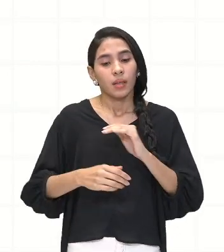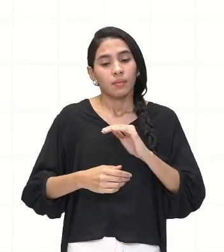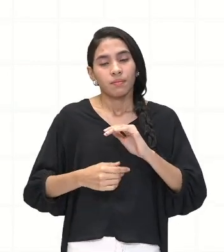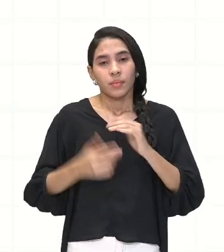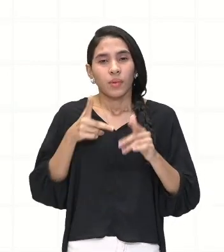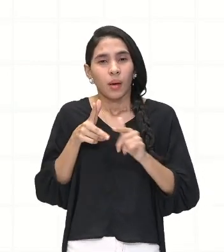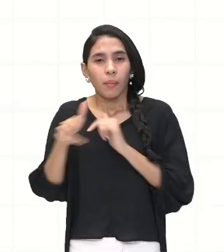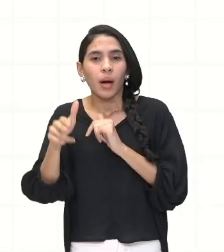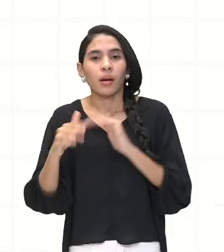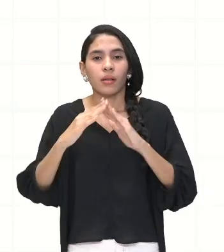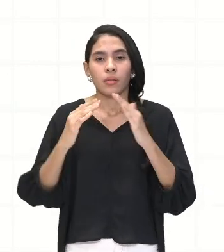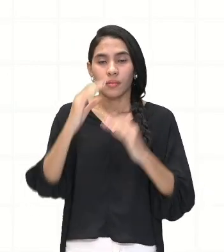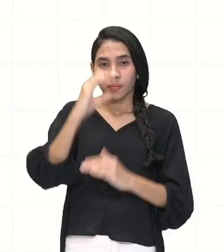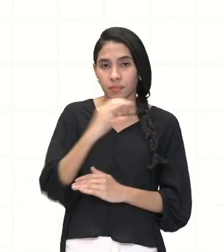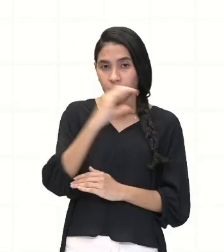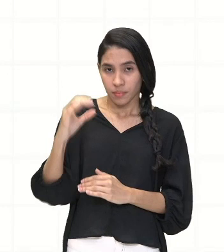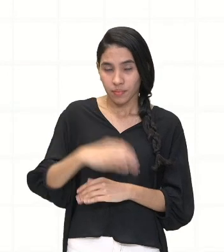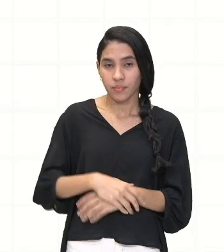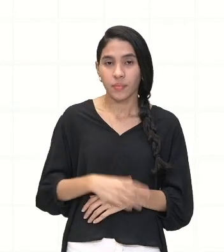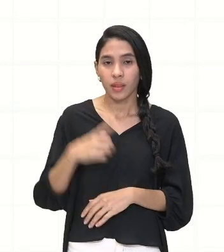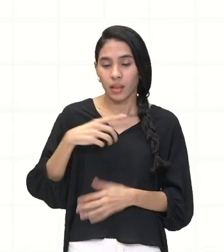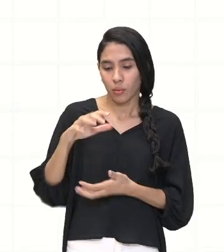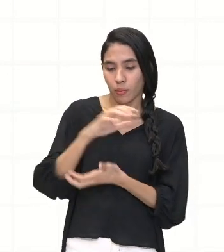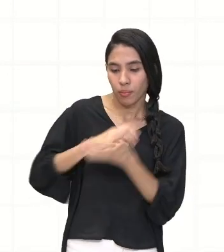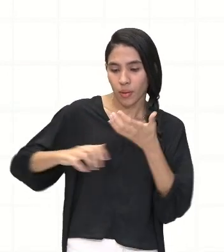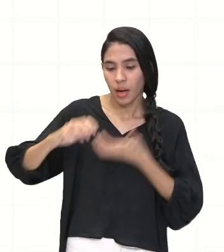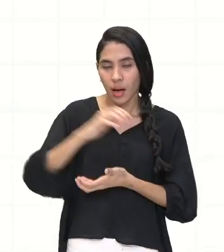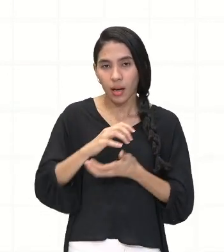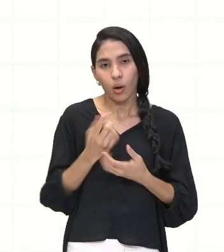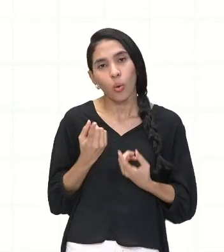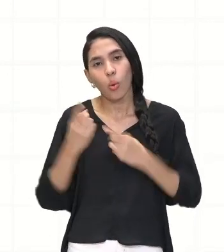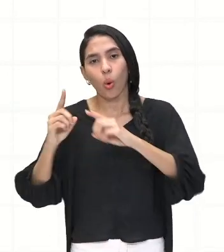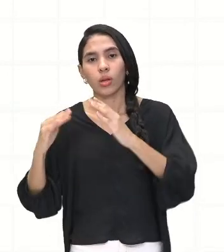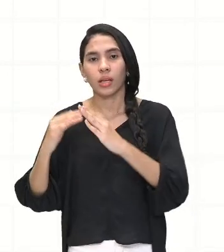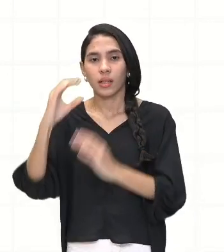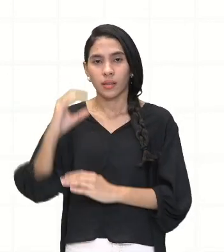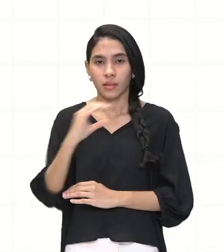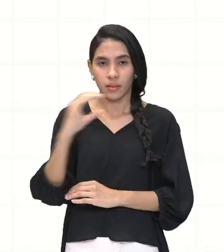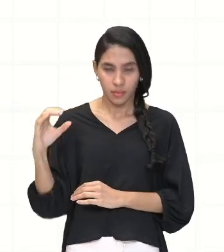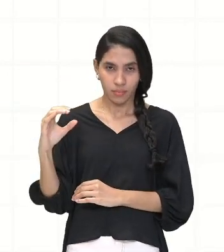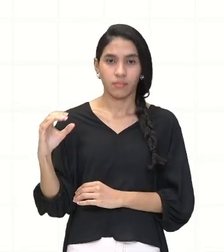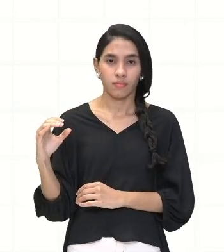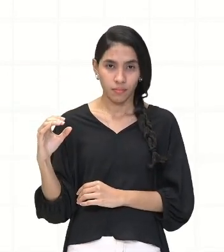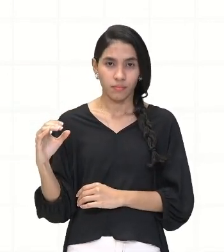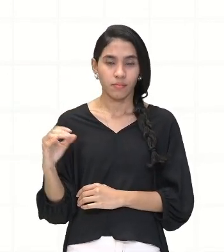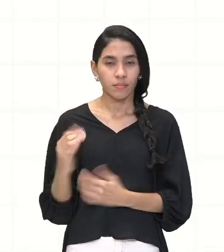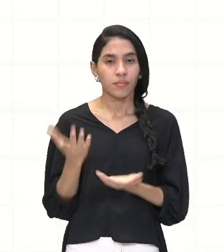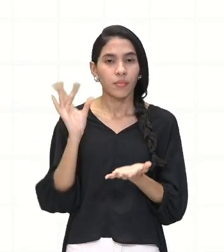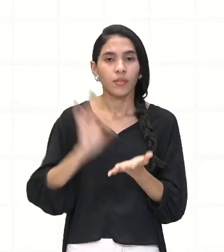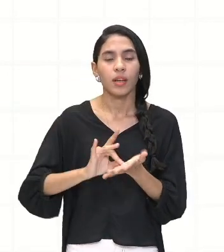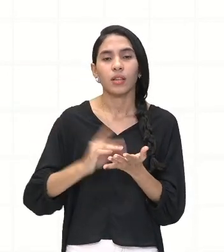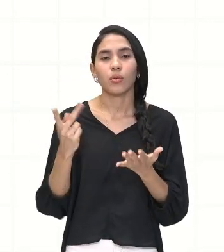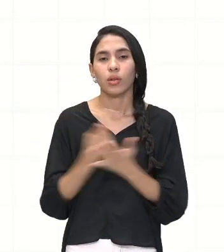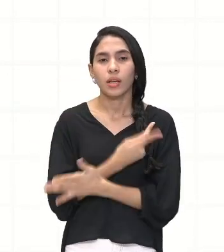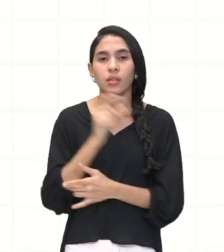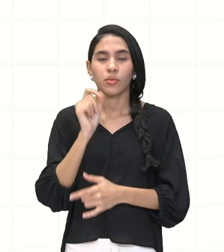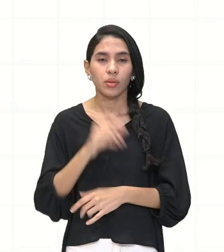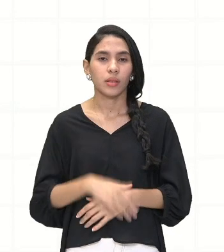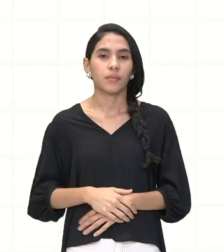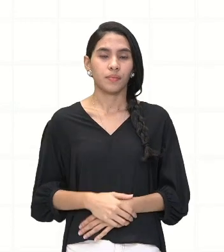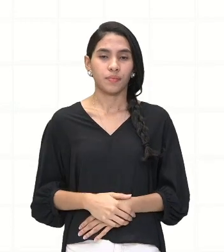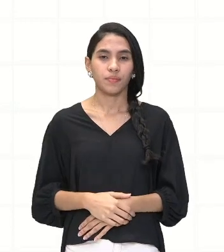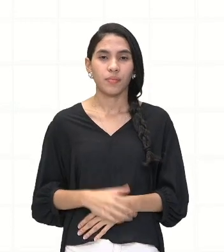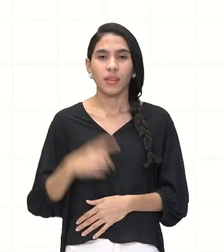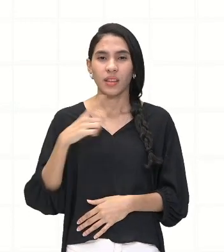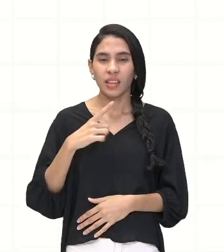dá início à Reforma Protestante. Esse fato vai fazer com que se crie um cisma